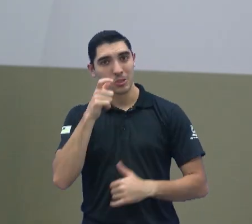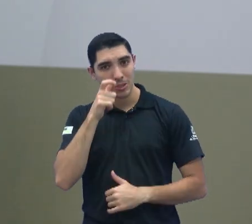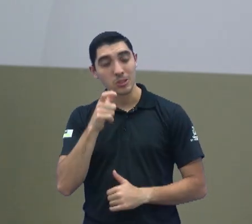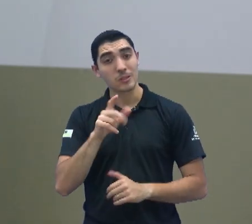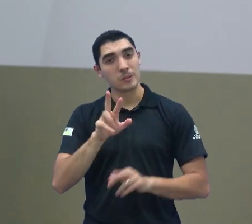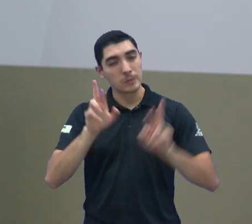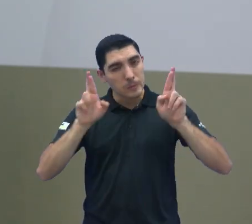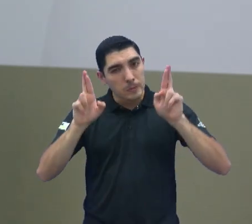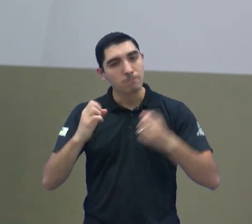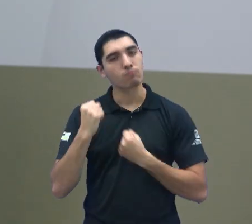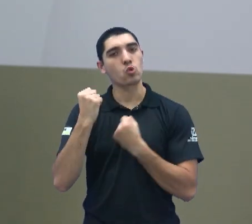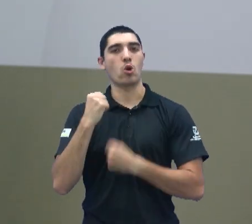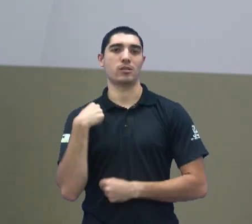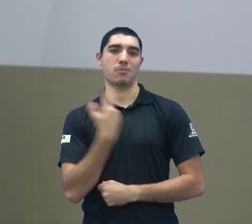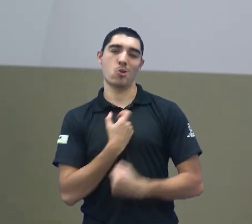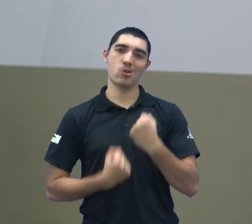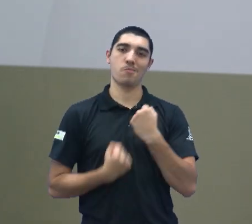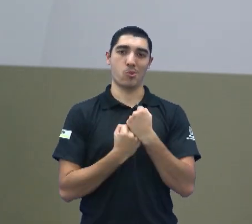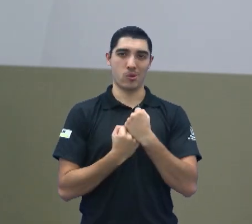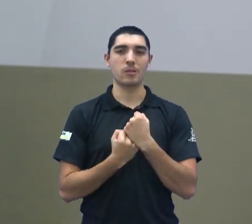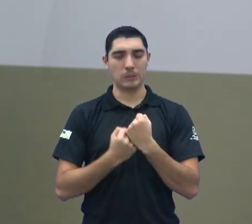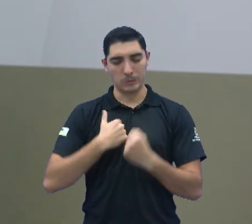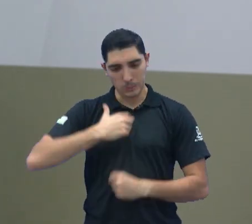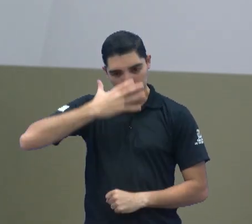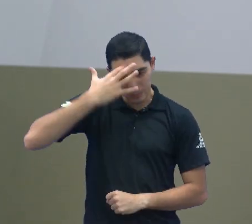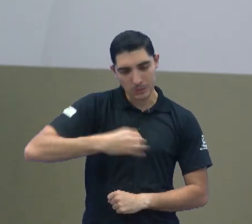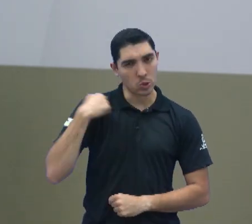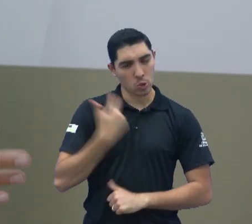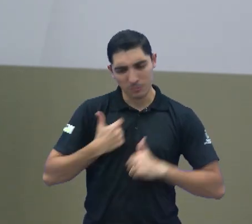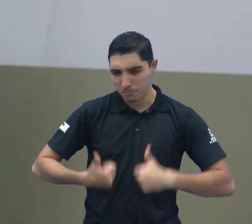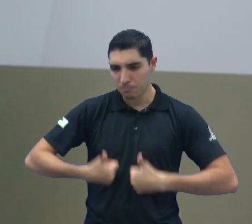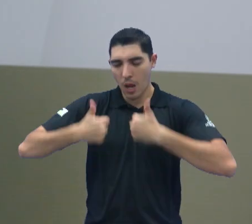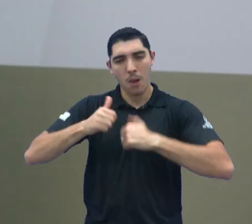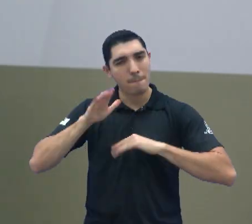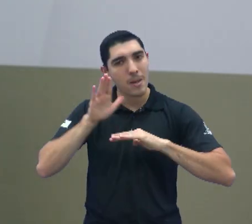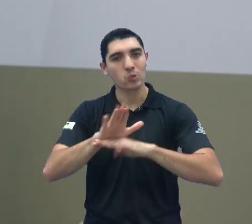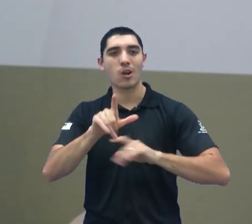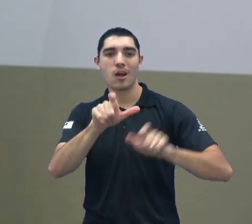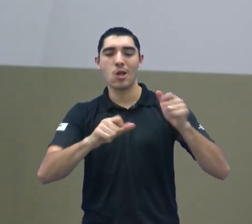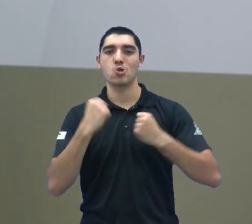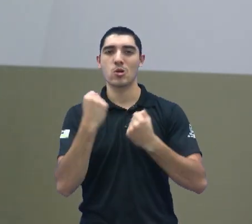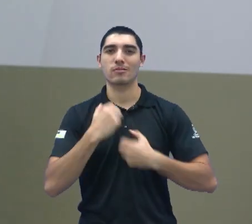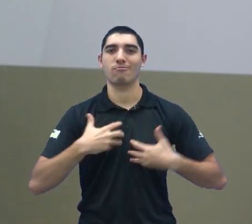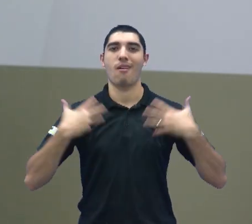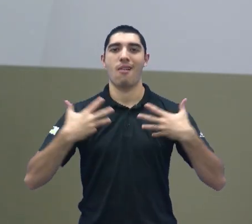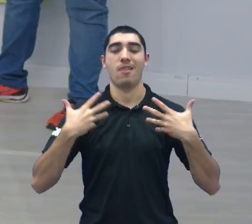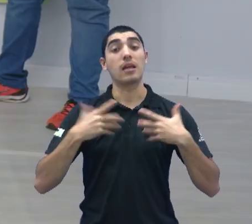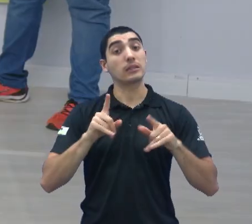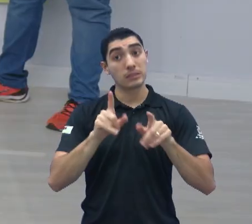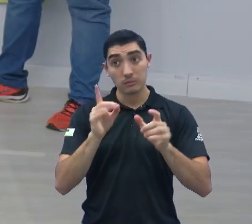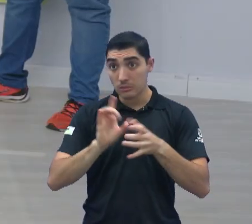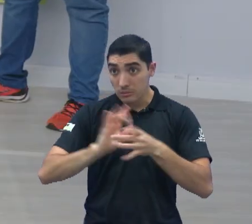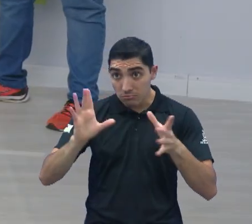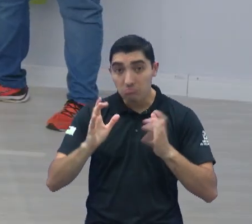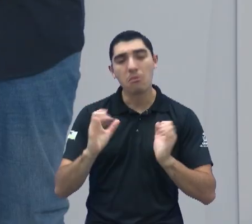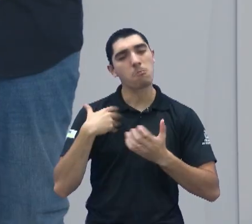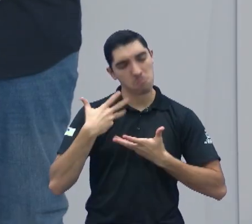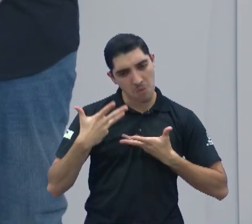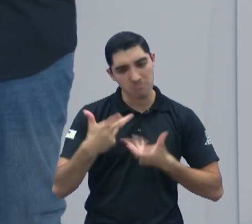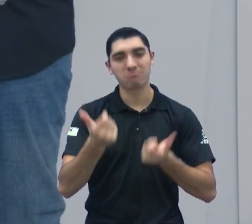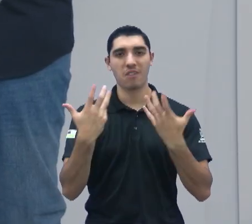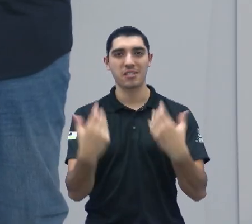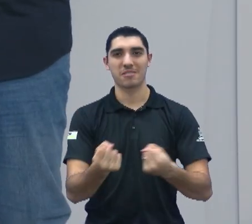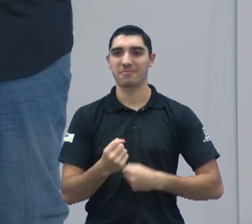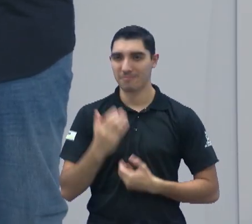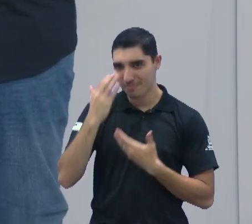Tenho certeza que faremos o melhor possível para dar alegria ao torcedor. E a hora que vocês quiserem, estou de volta. Maravilha, obrigado. Seu